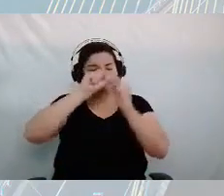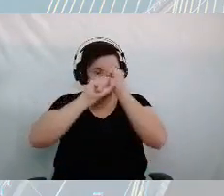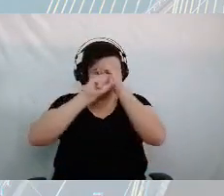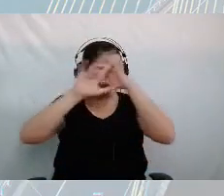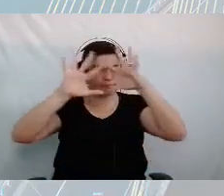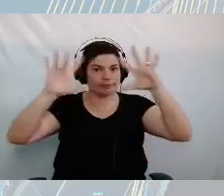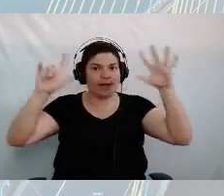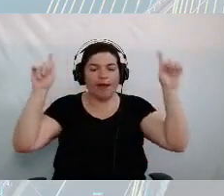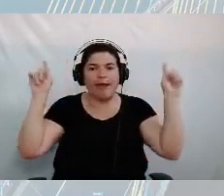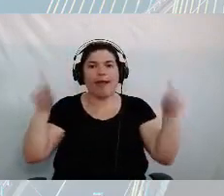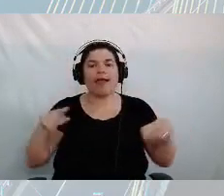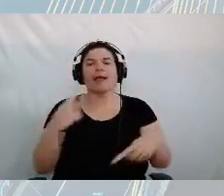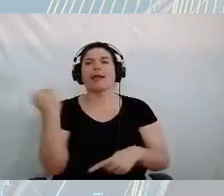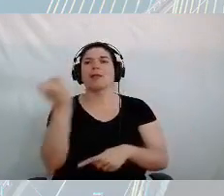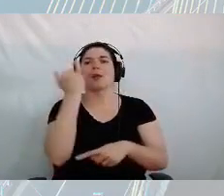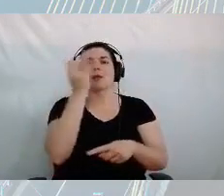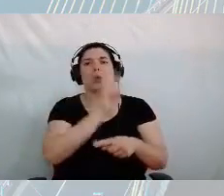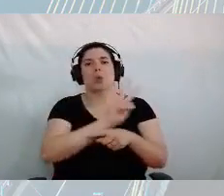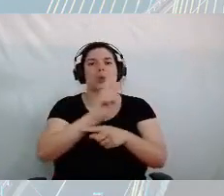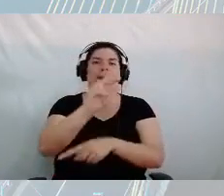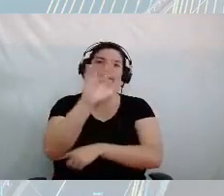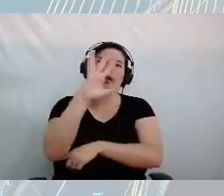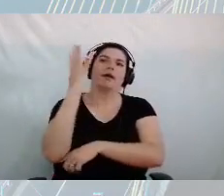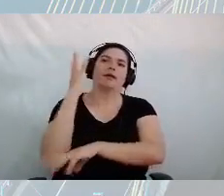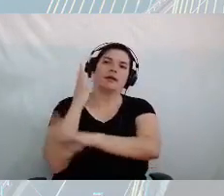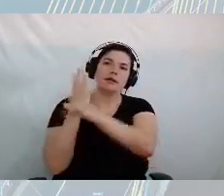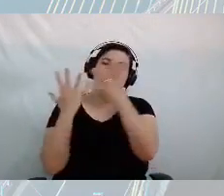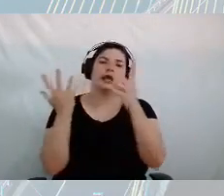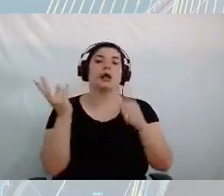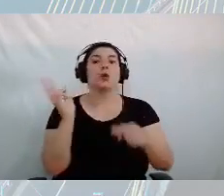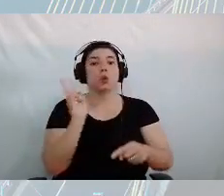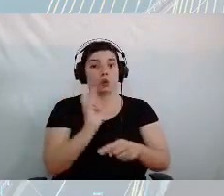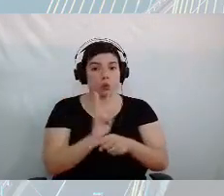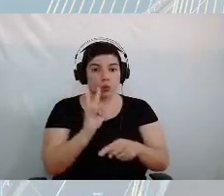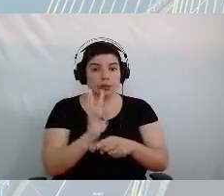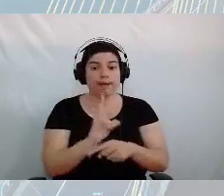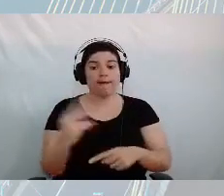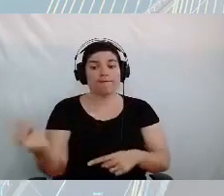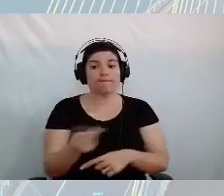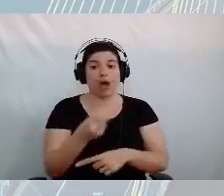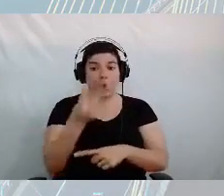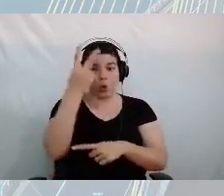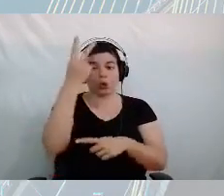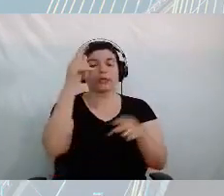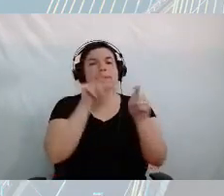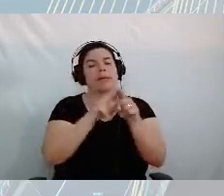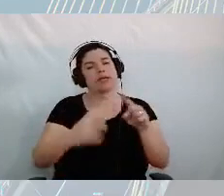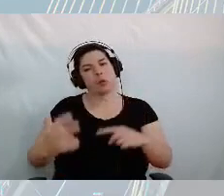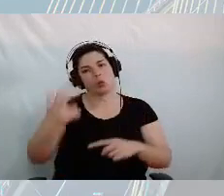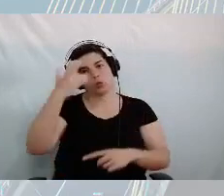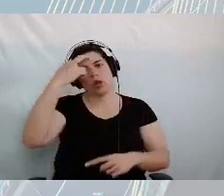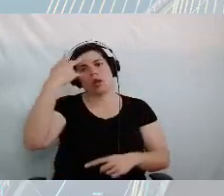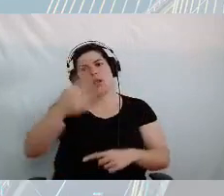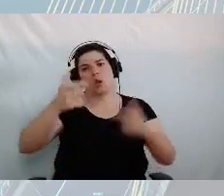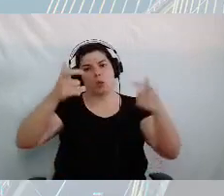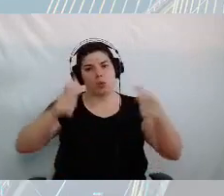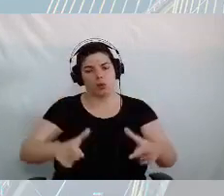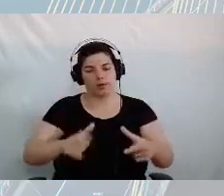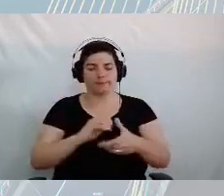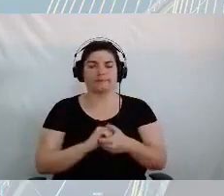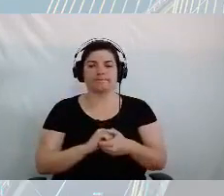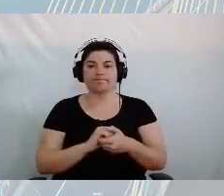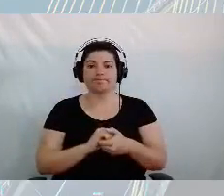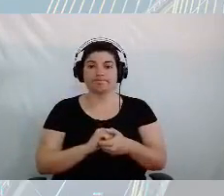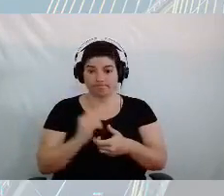importância da conservação ambiental, da preservação dos valores e da cultura local. E isso a gente só